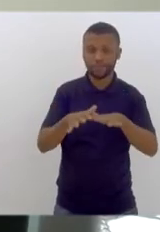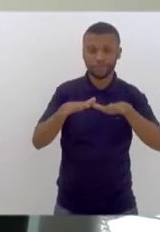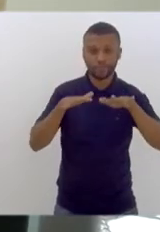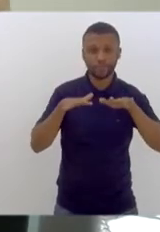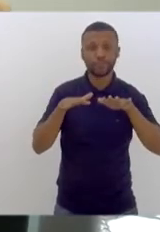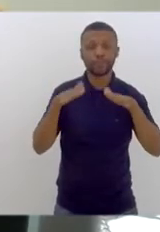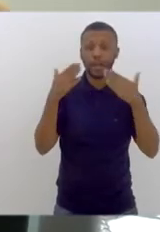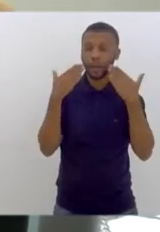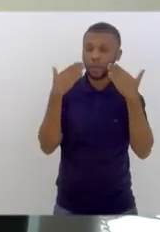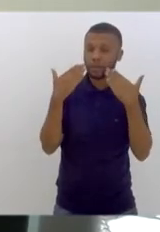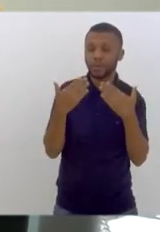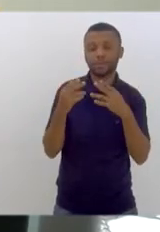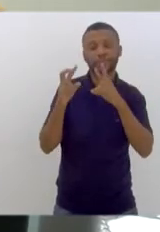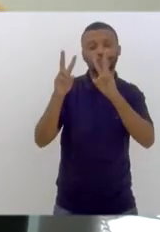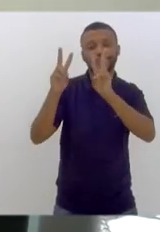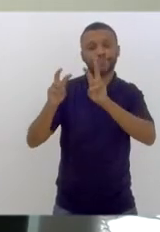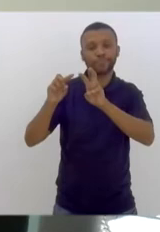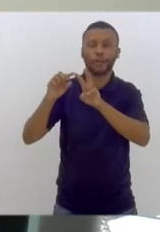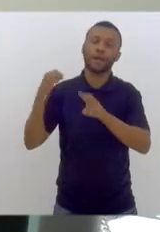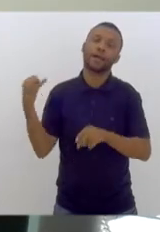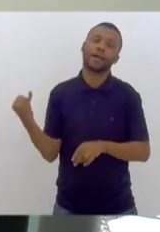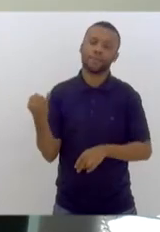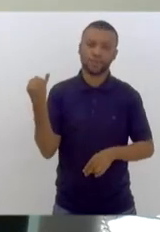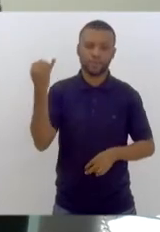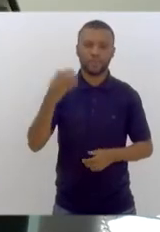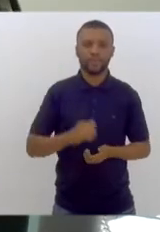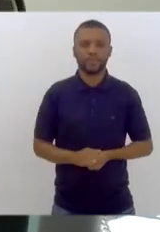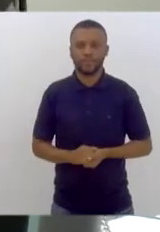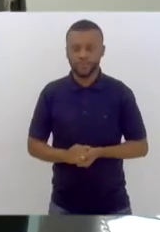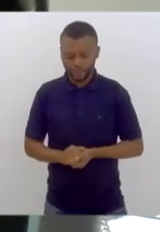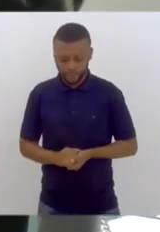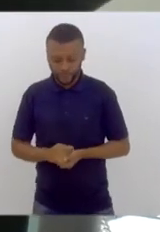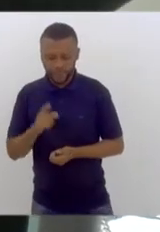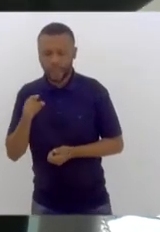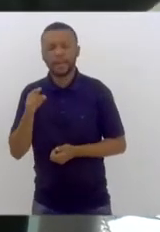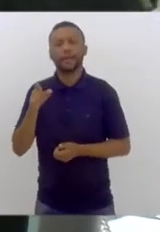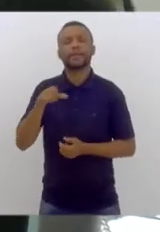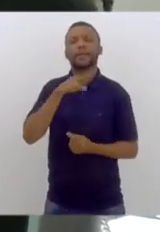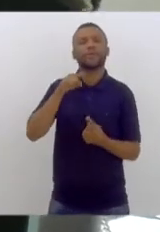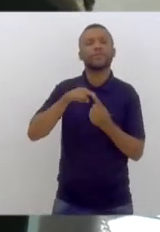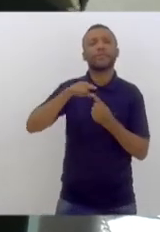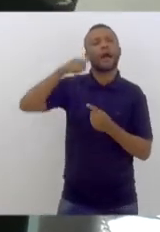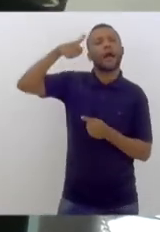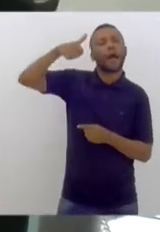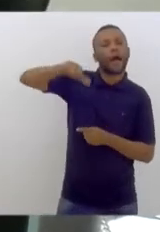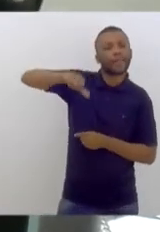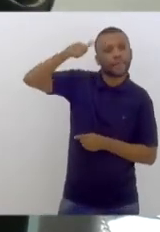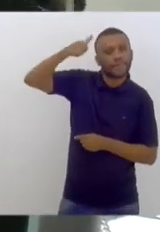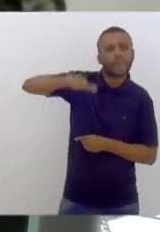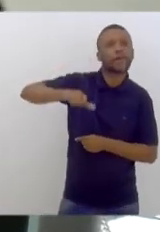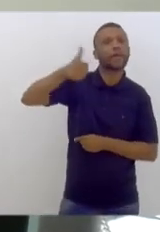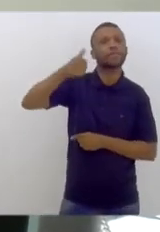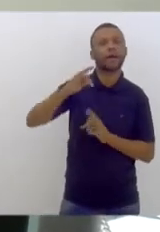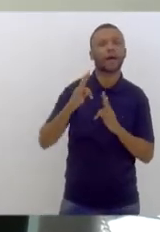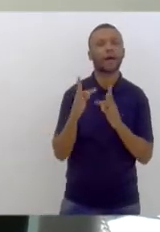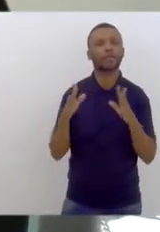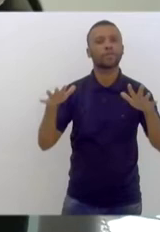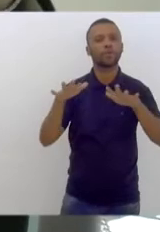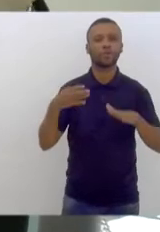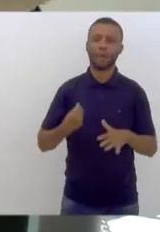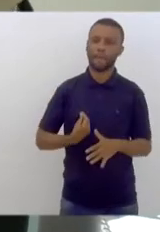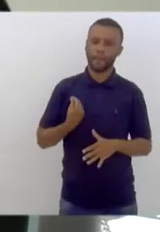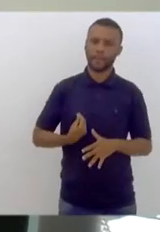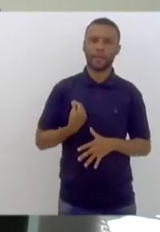uma questão importante, né? Ela está nivelando ao todos os presentes